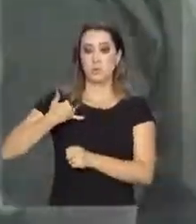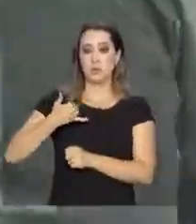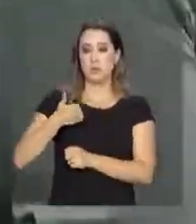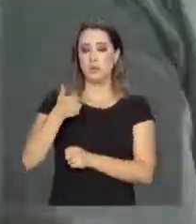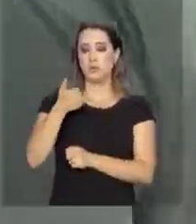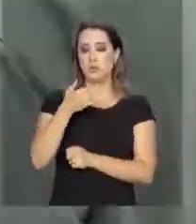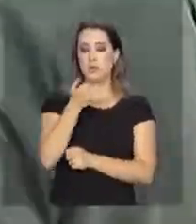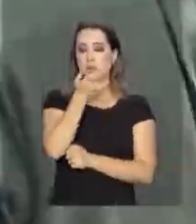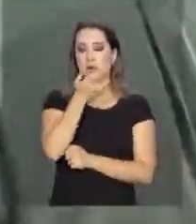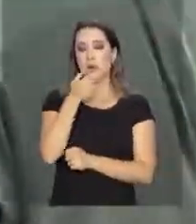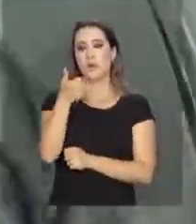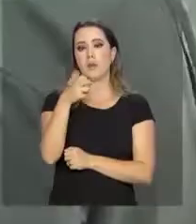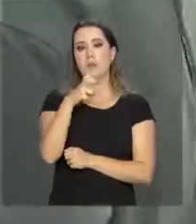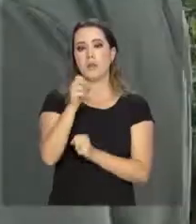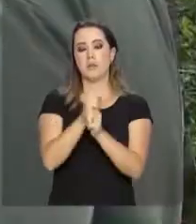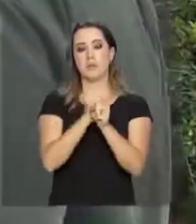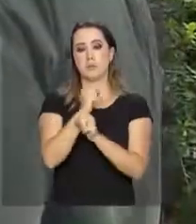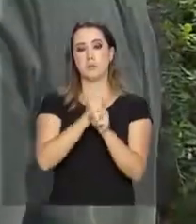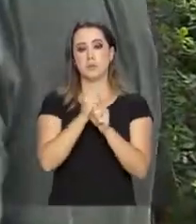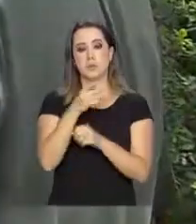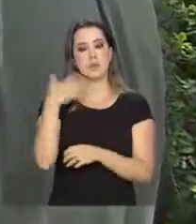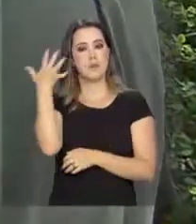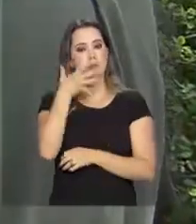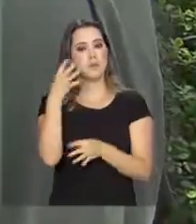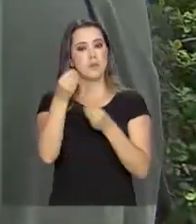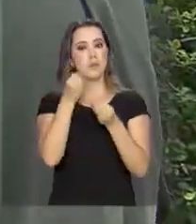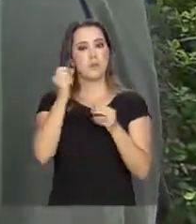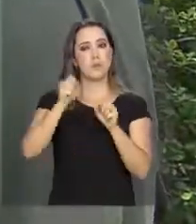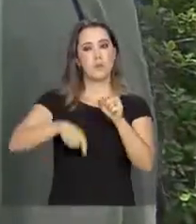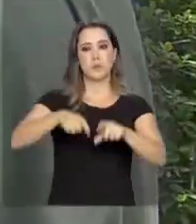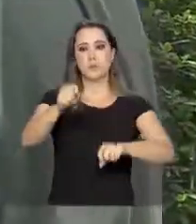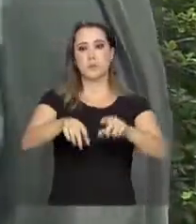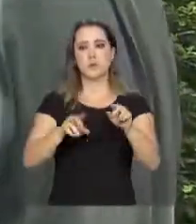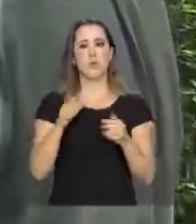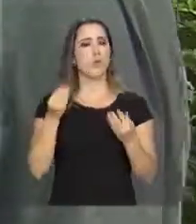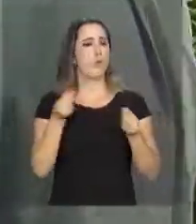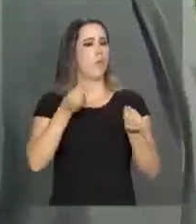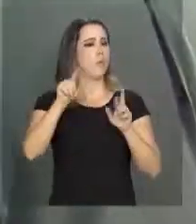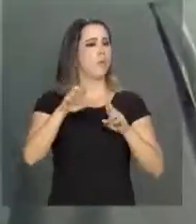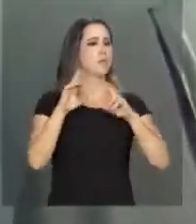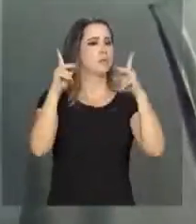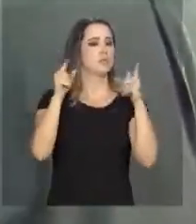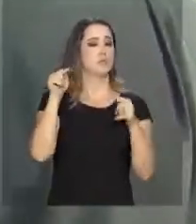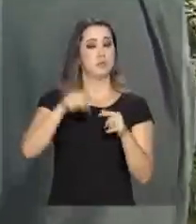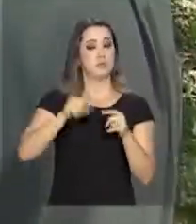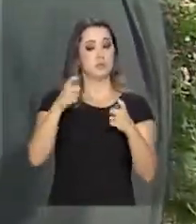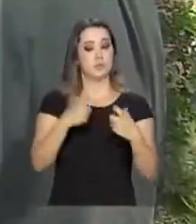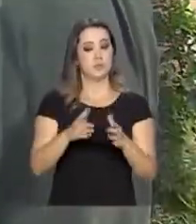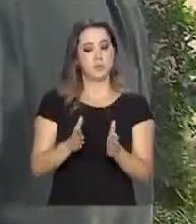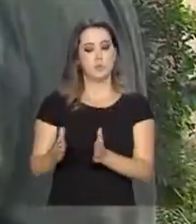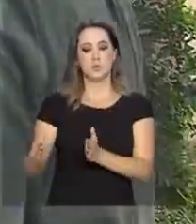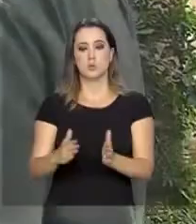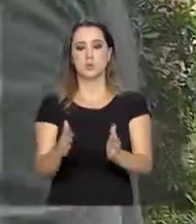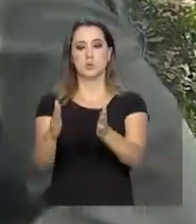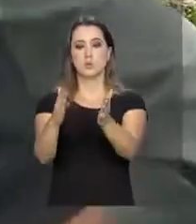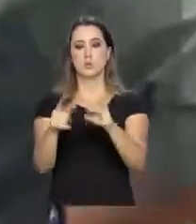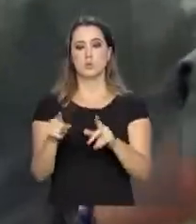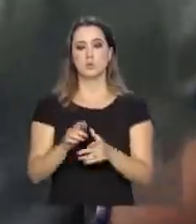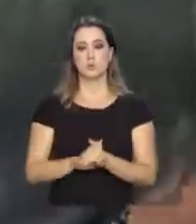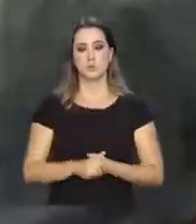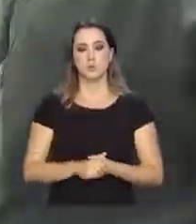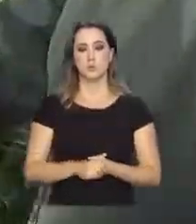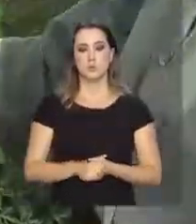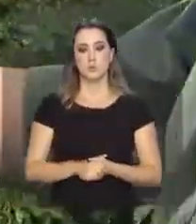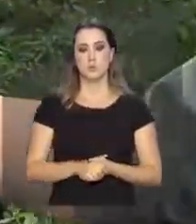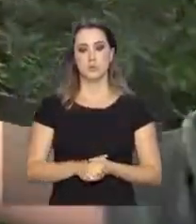contar para a gente um pouco como é que é produzir aqui na região. Qual que é a diferença aí de produzir nessa área do chamado perímetro irrigado, seu